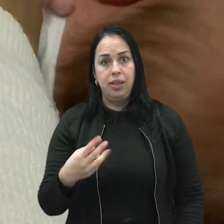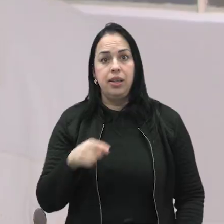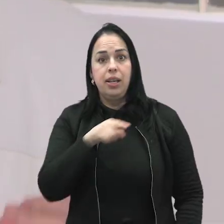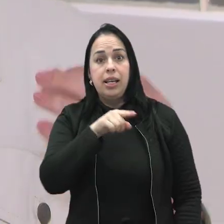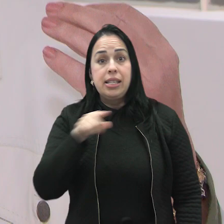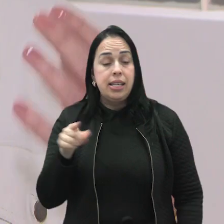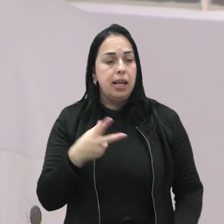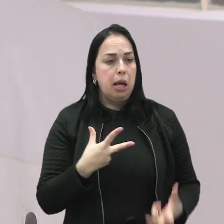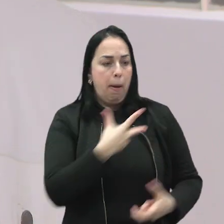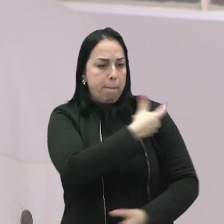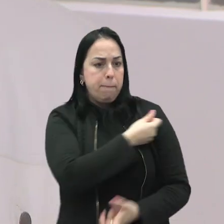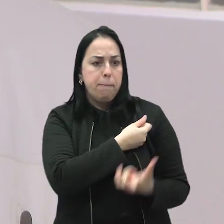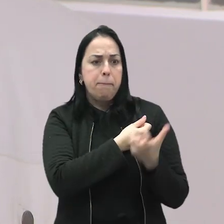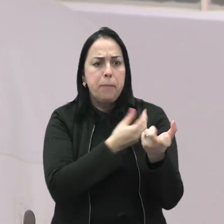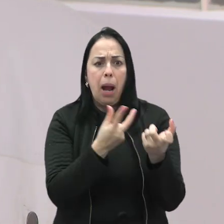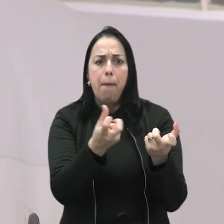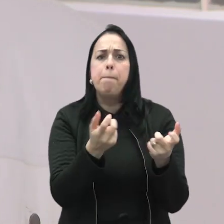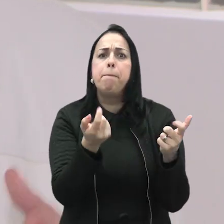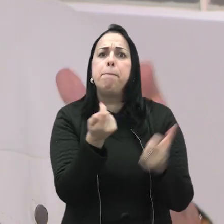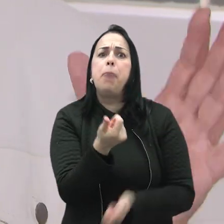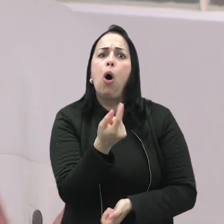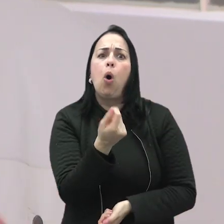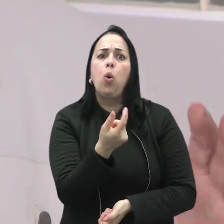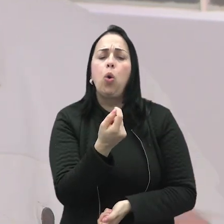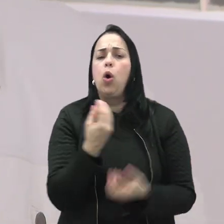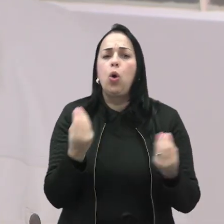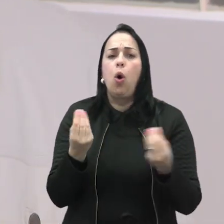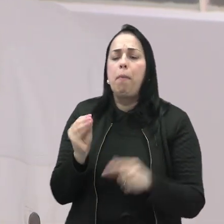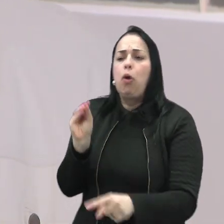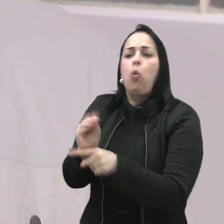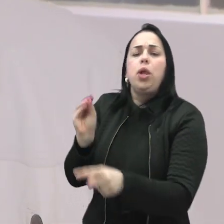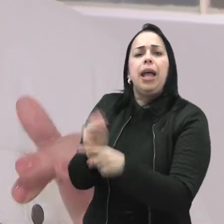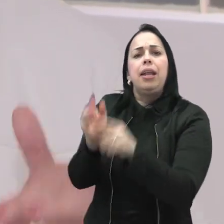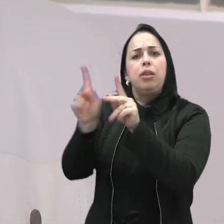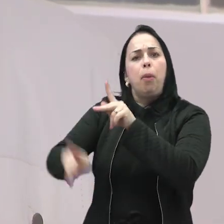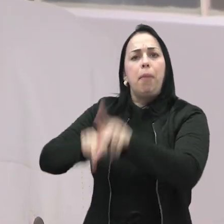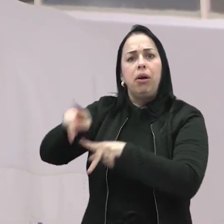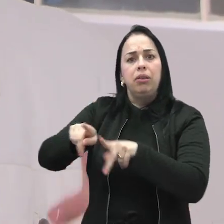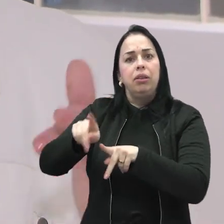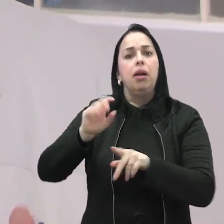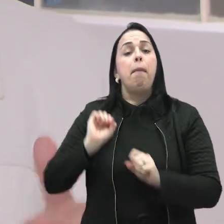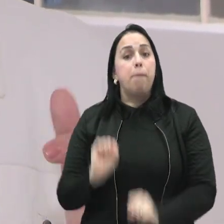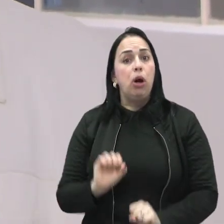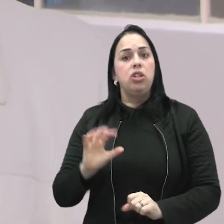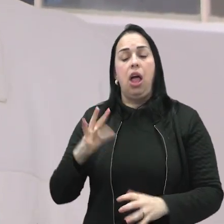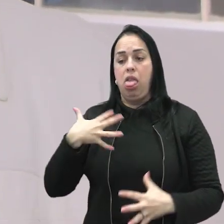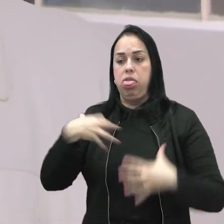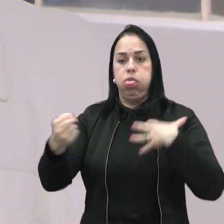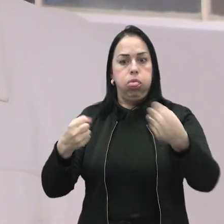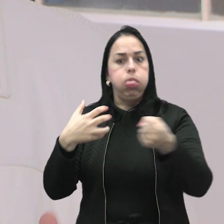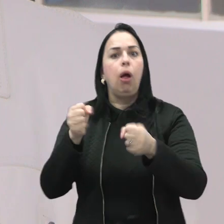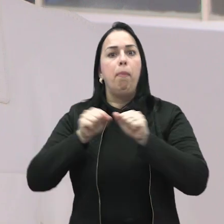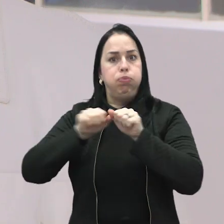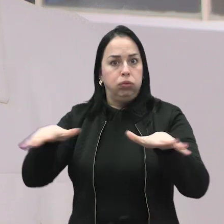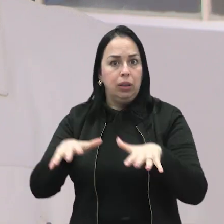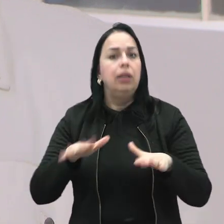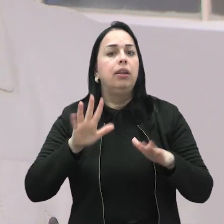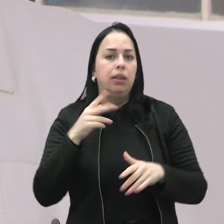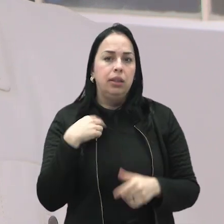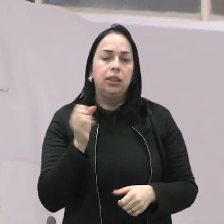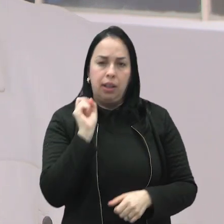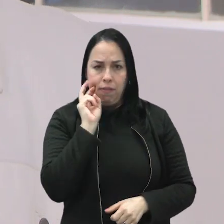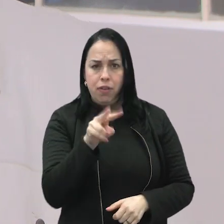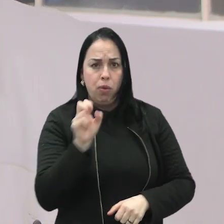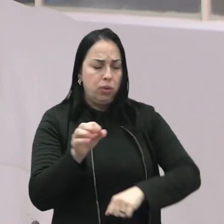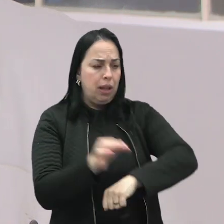2023. Se você tem uma cobertura vacinal baixa, você não protege a sua população. O risco de termos casos de doença acontece. Viu